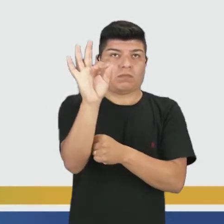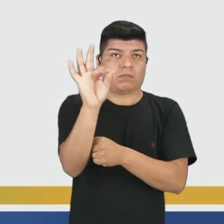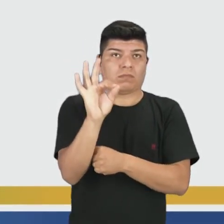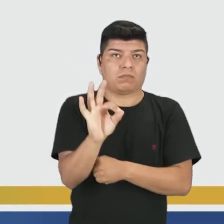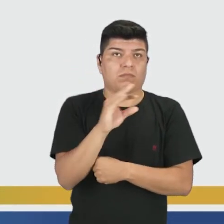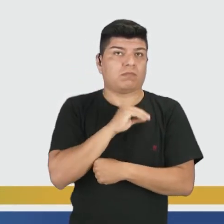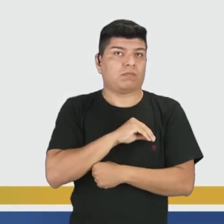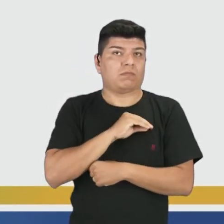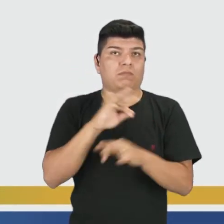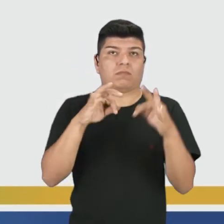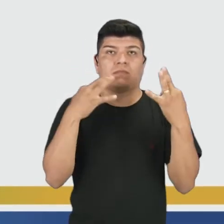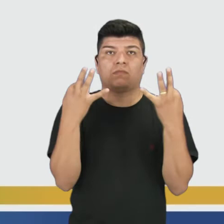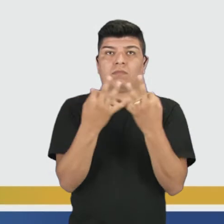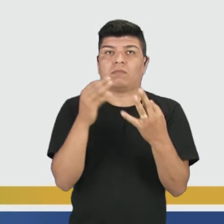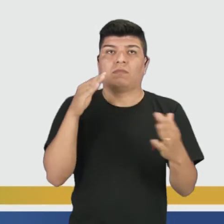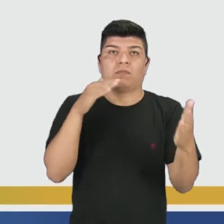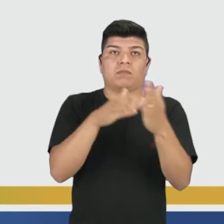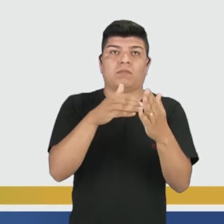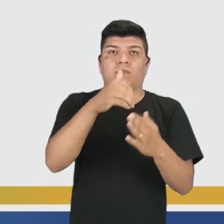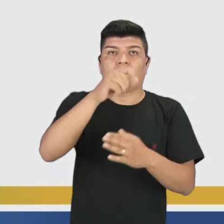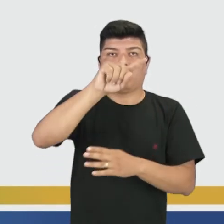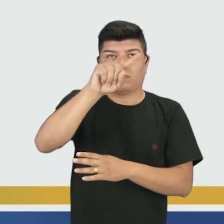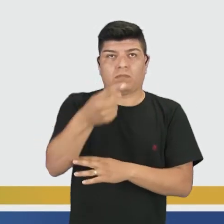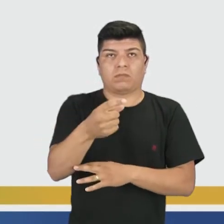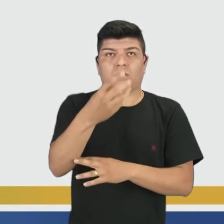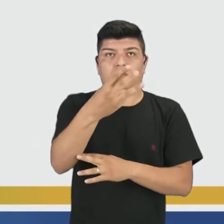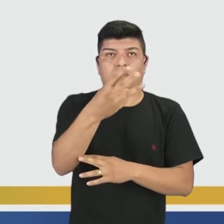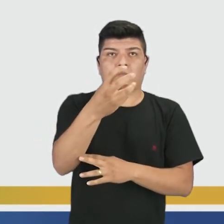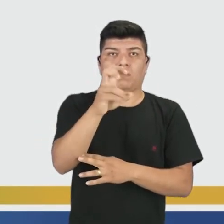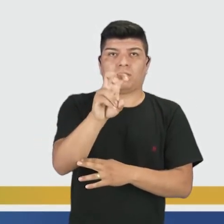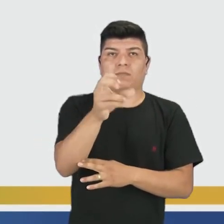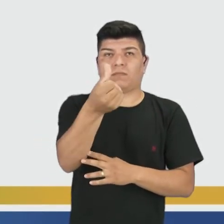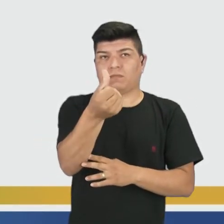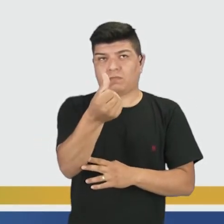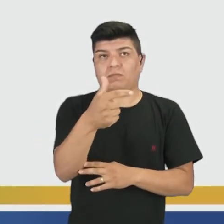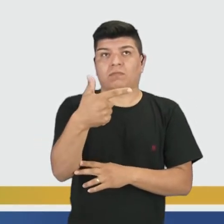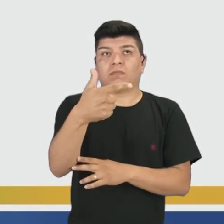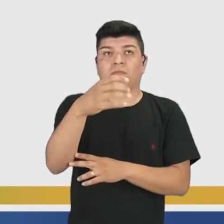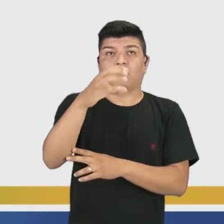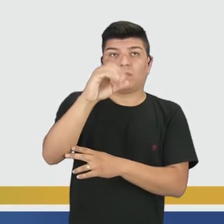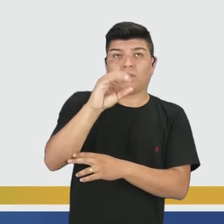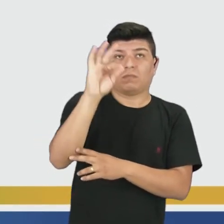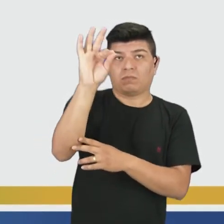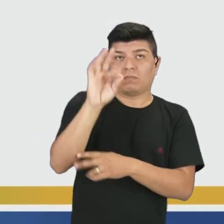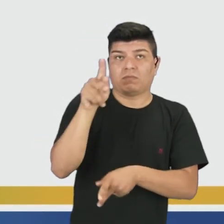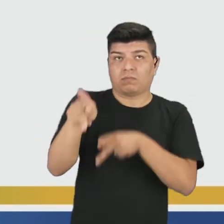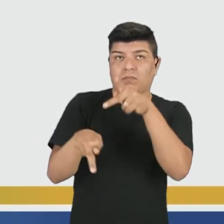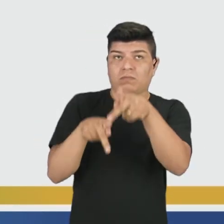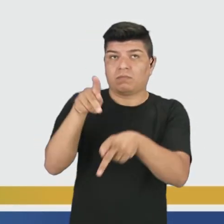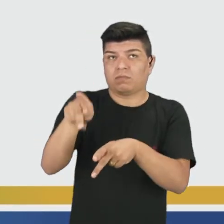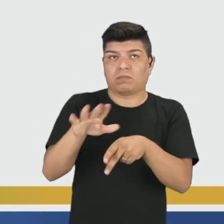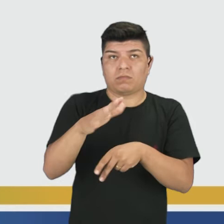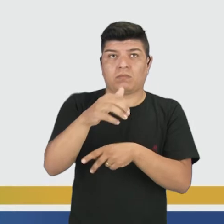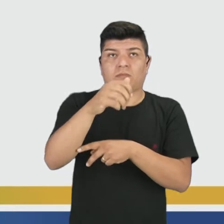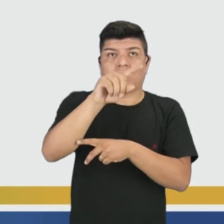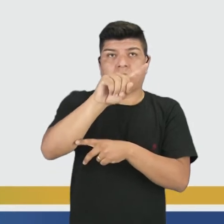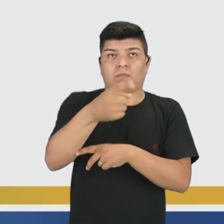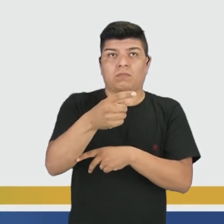46% da renda familiar é de até R$ 1.356. 20% da população recebe entre